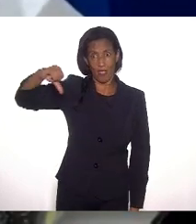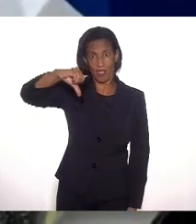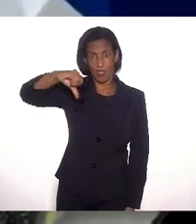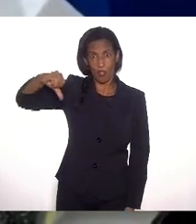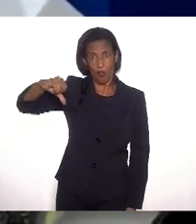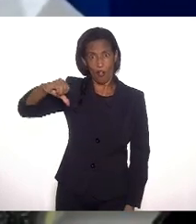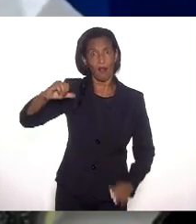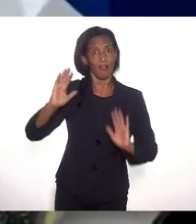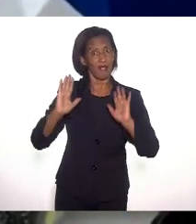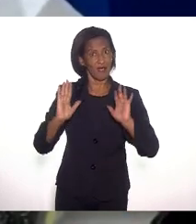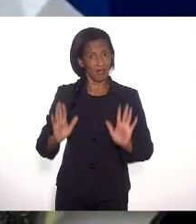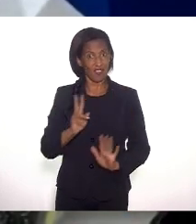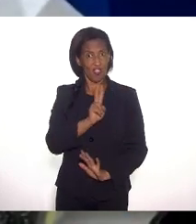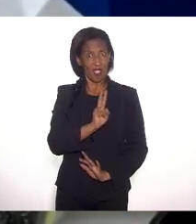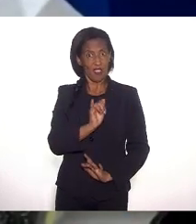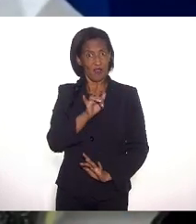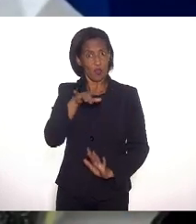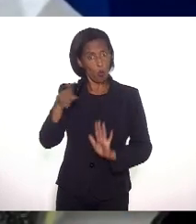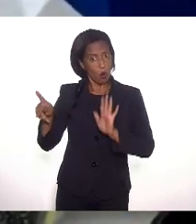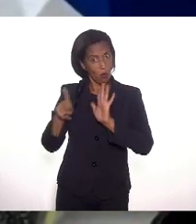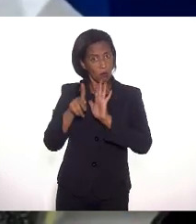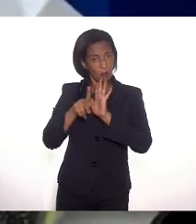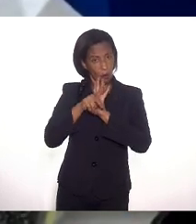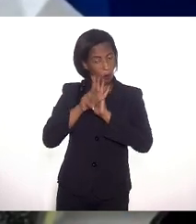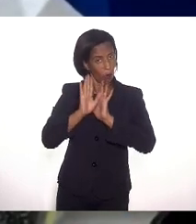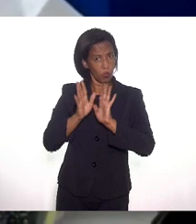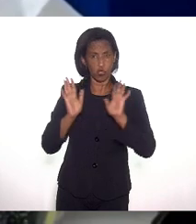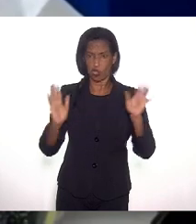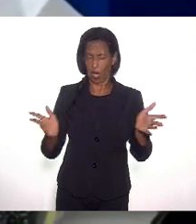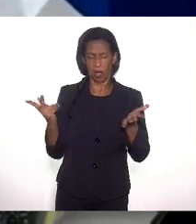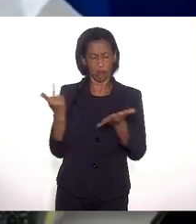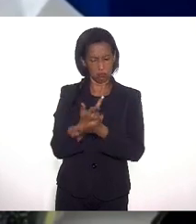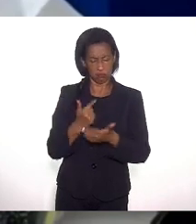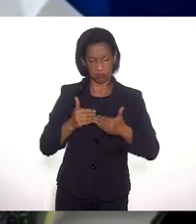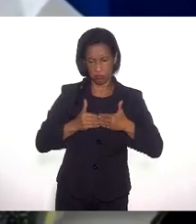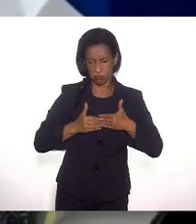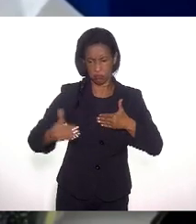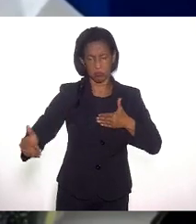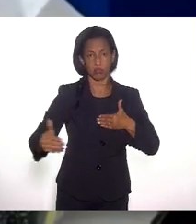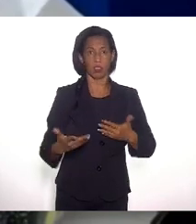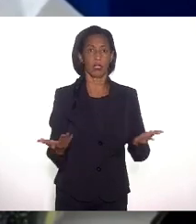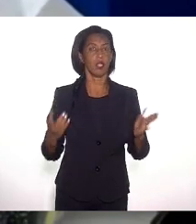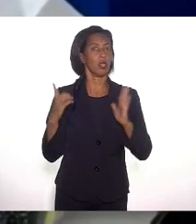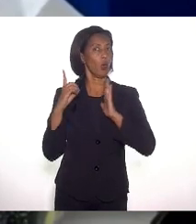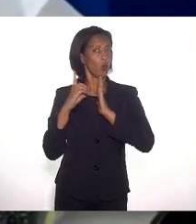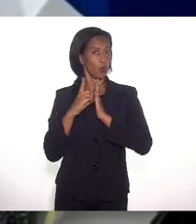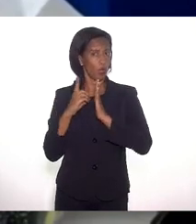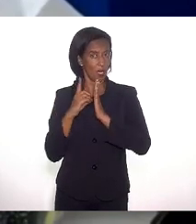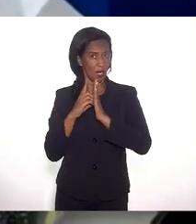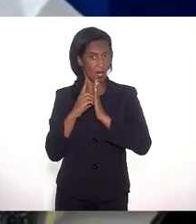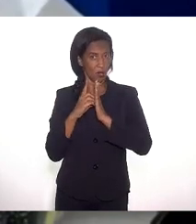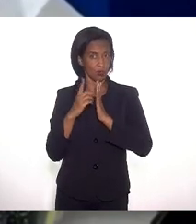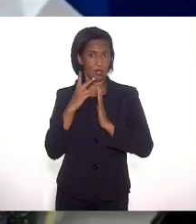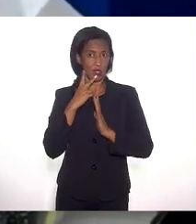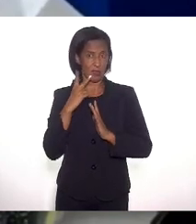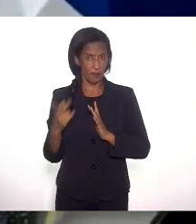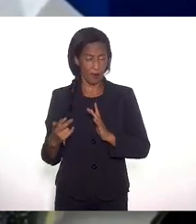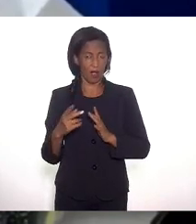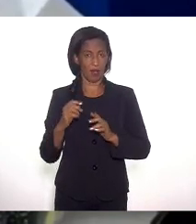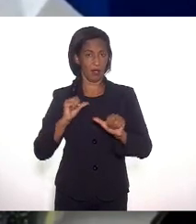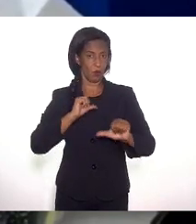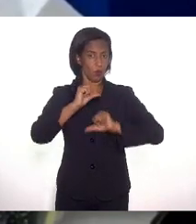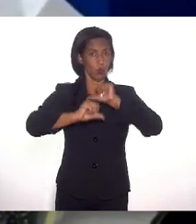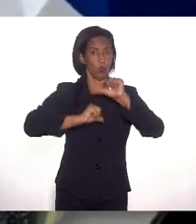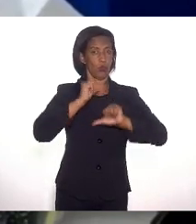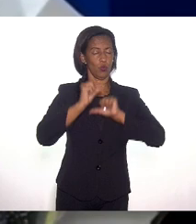vigor no Estado do Rio de Janeiro. Ela está em plena vigência, né? O tal decreto a que se fez referência, que alterou